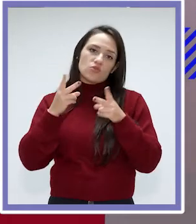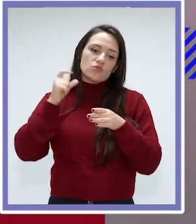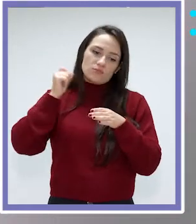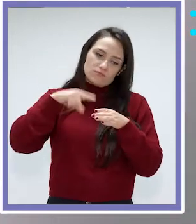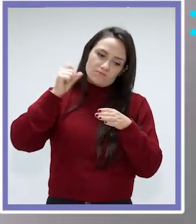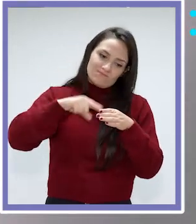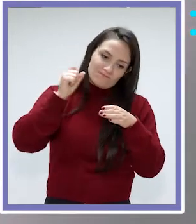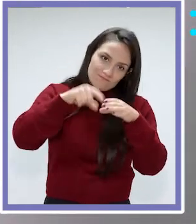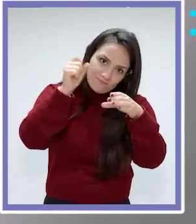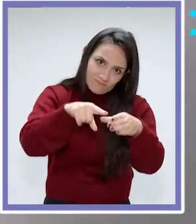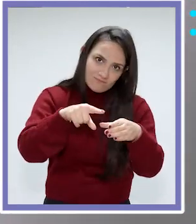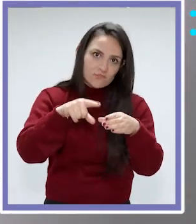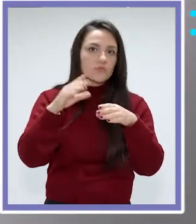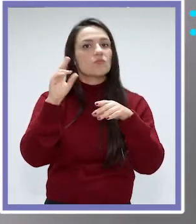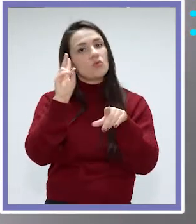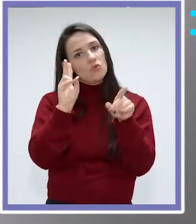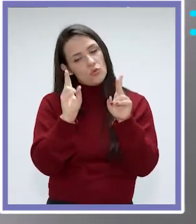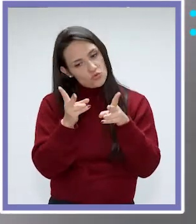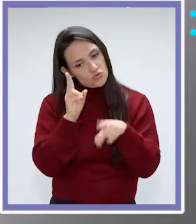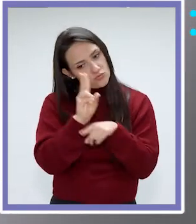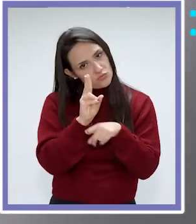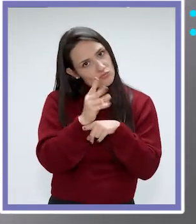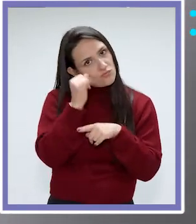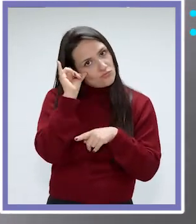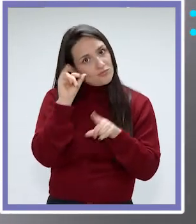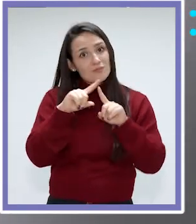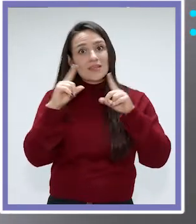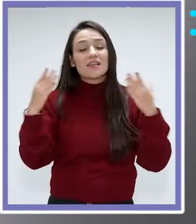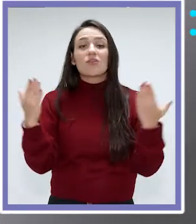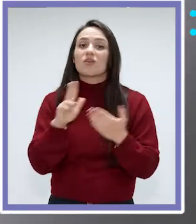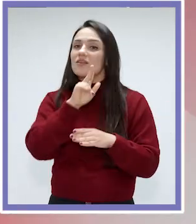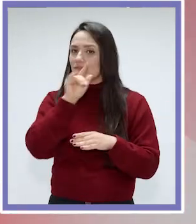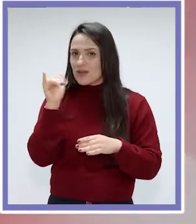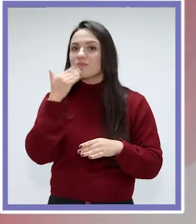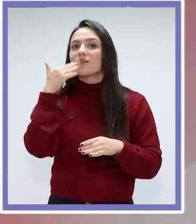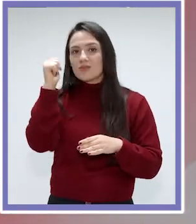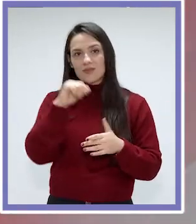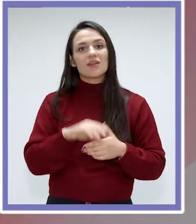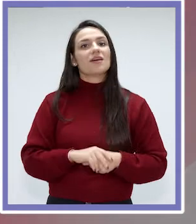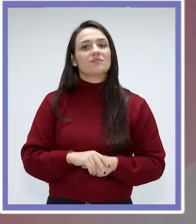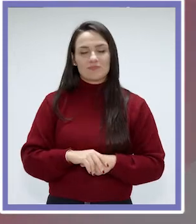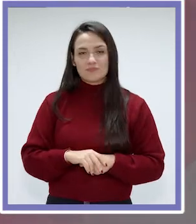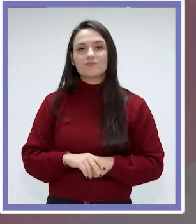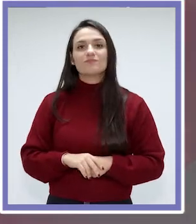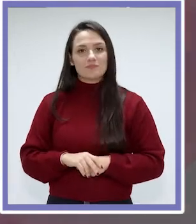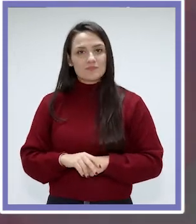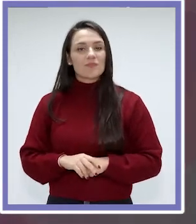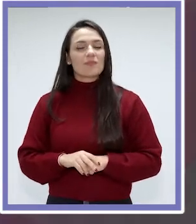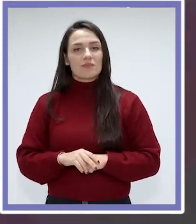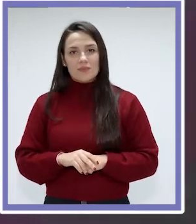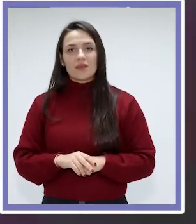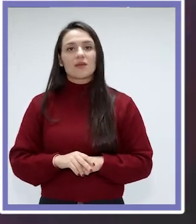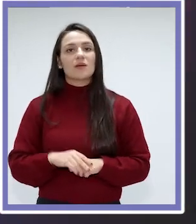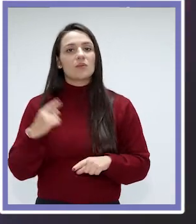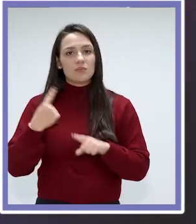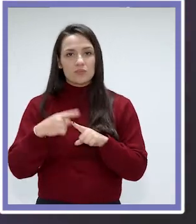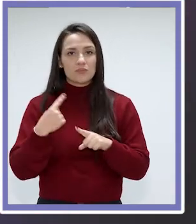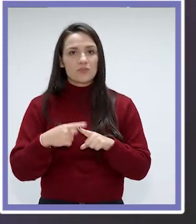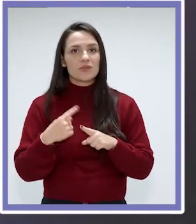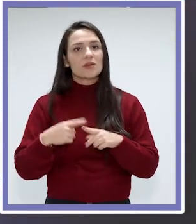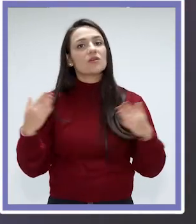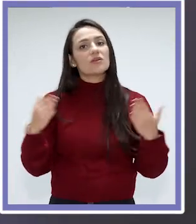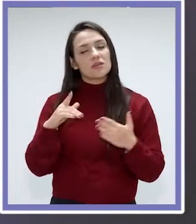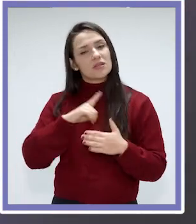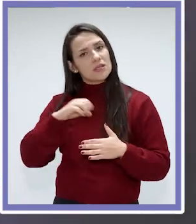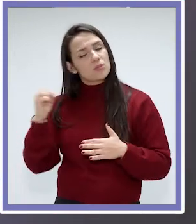possibilidade ainda de melhorar esse cenário que já se apresenta assim, com